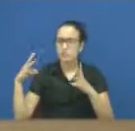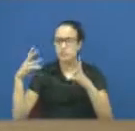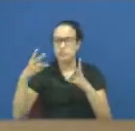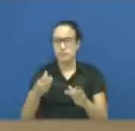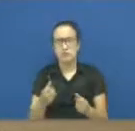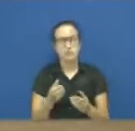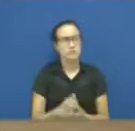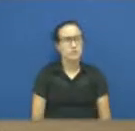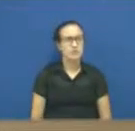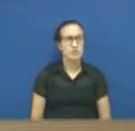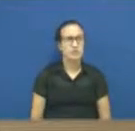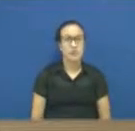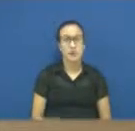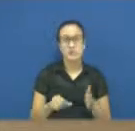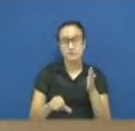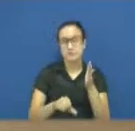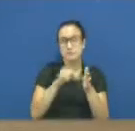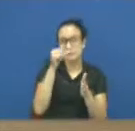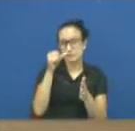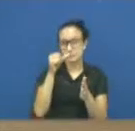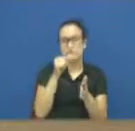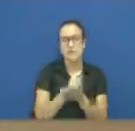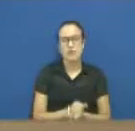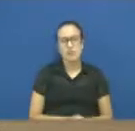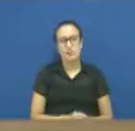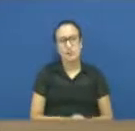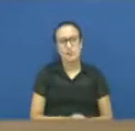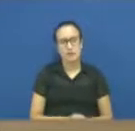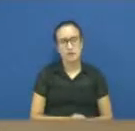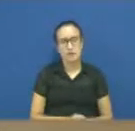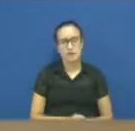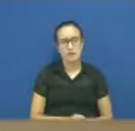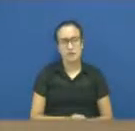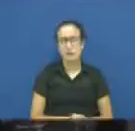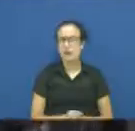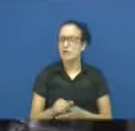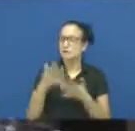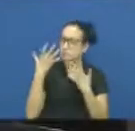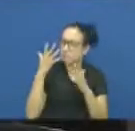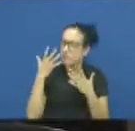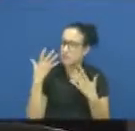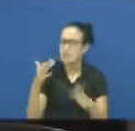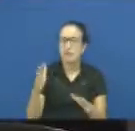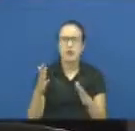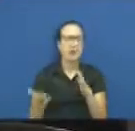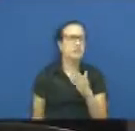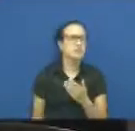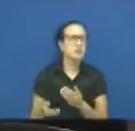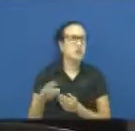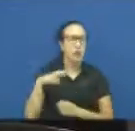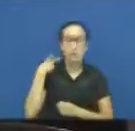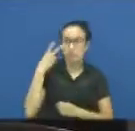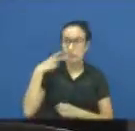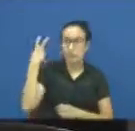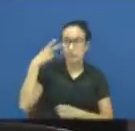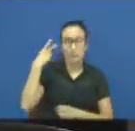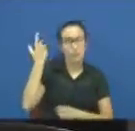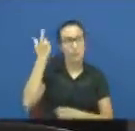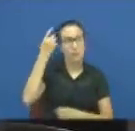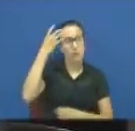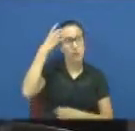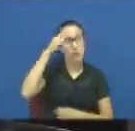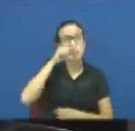primeiro lugar, senhor presidente, parabenizar aqui, enaltecer e valorizar o vereador doutor Raul com essa